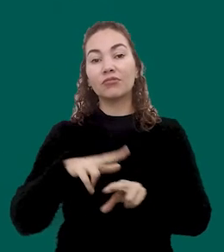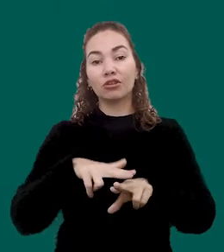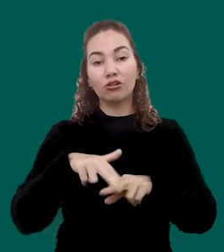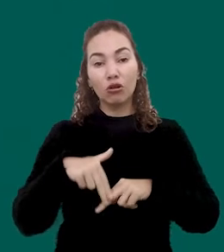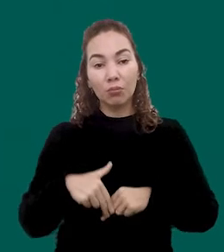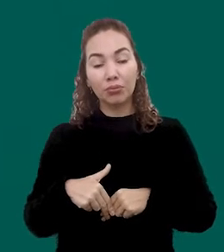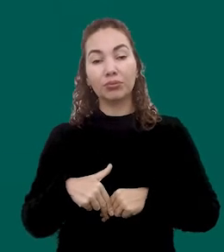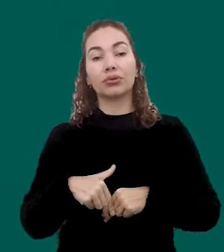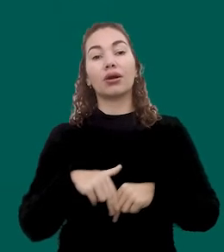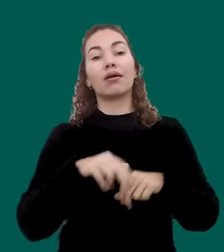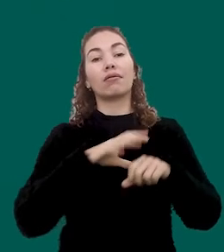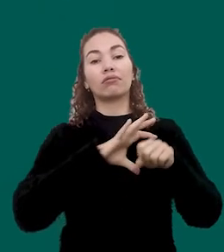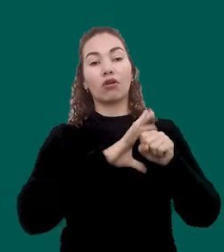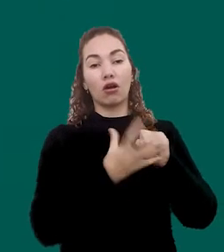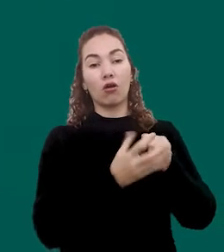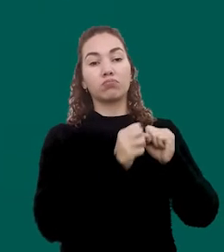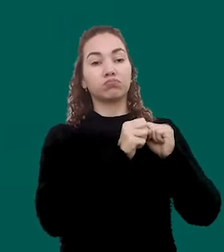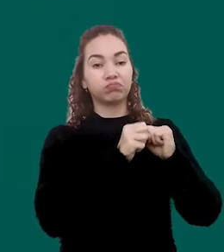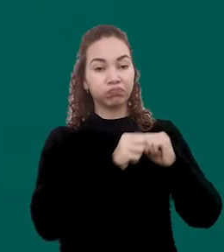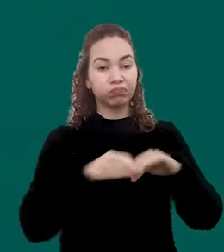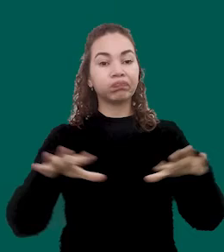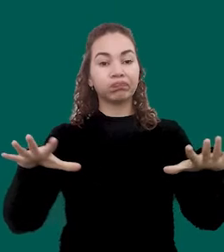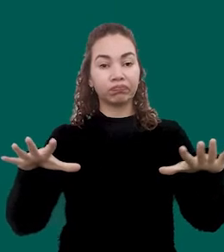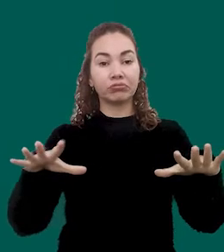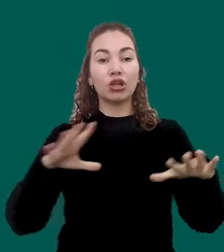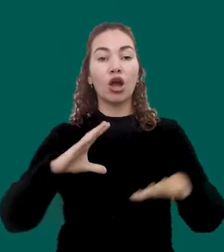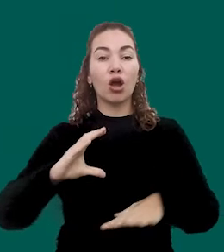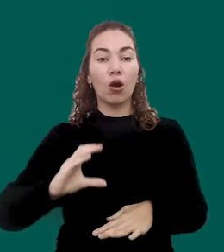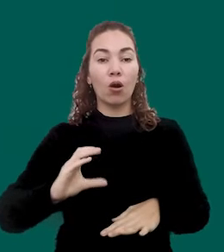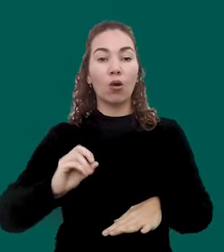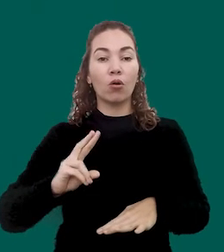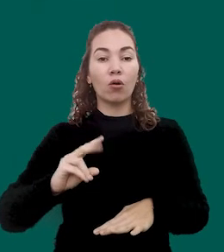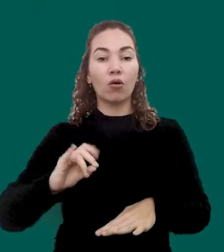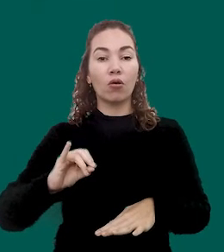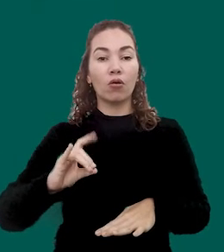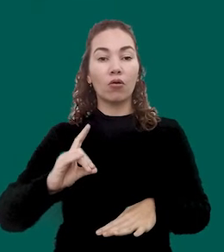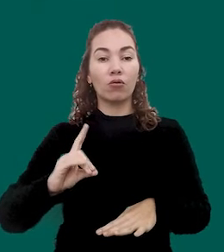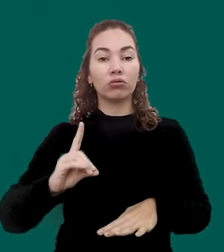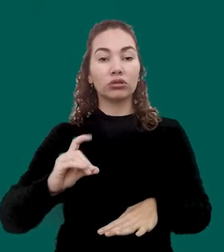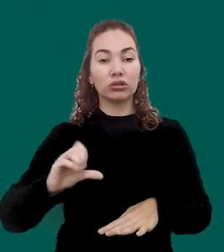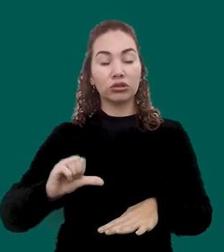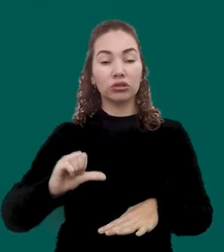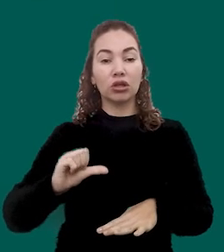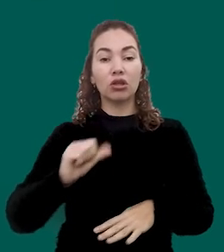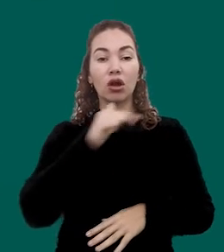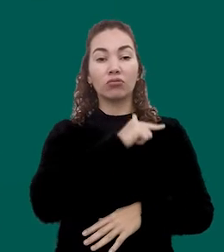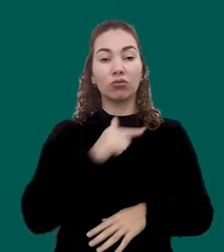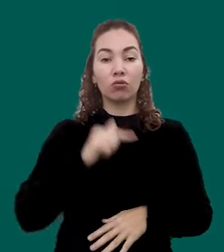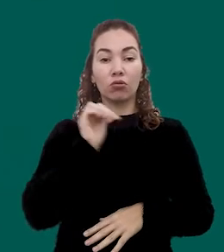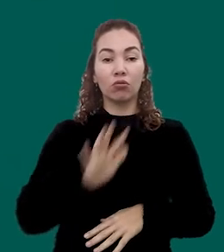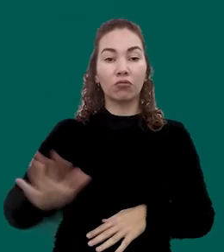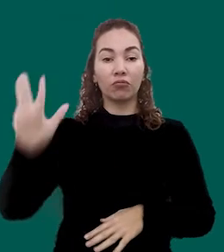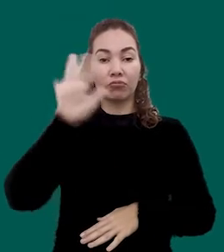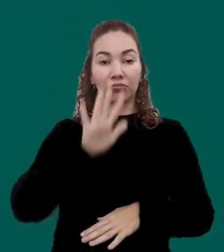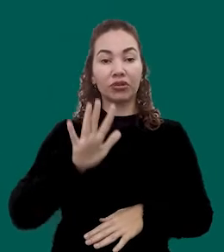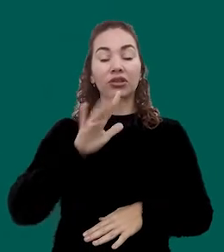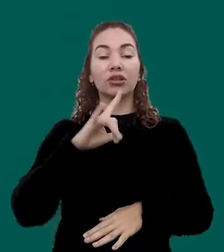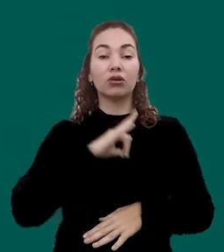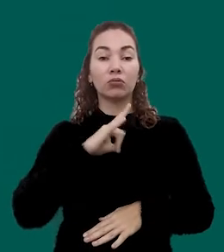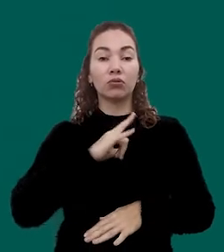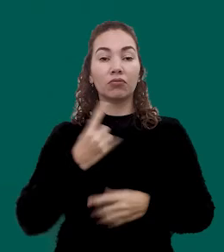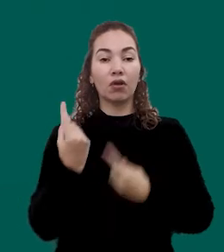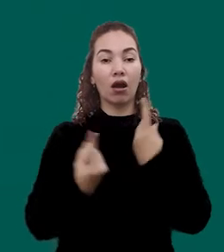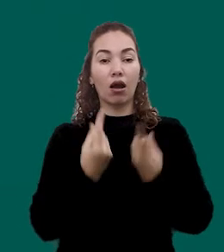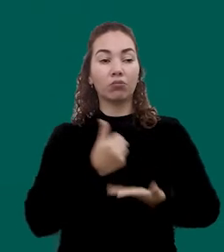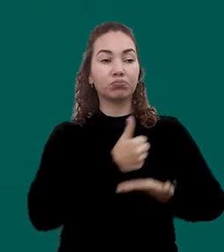à pandemia que nós tivemos da Covid-19, o governo federal, ele proporcionou alguns auxílios